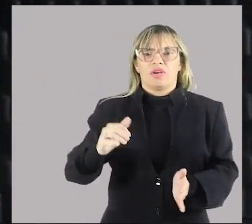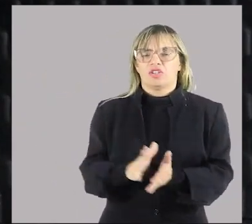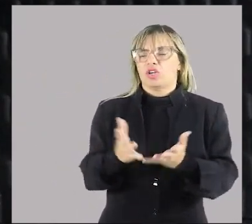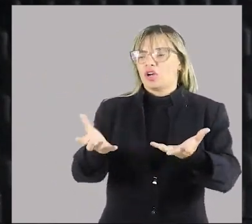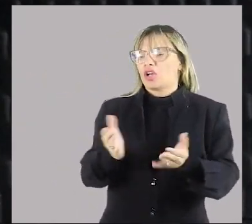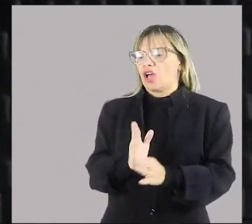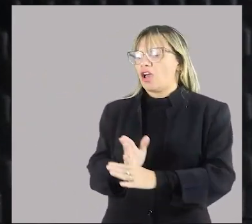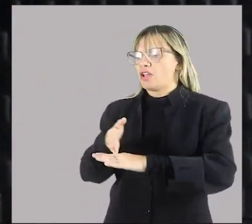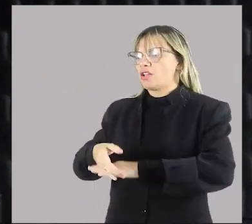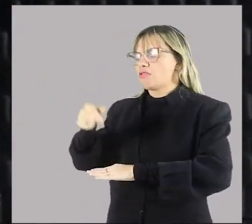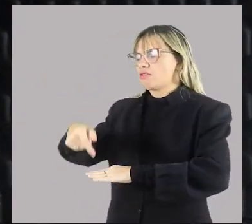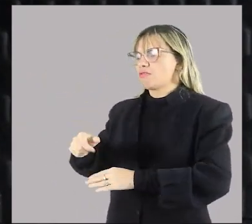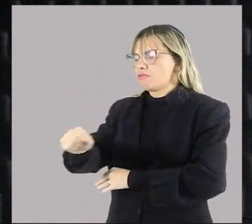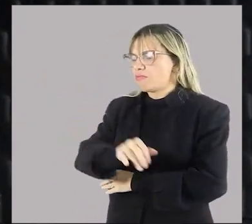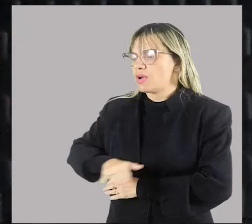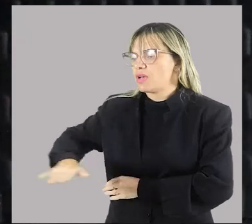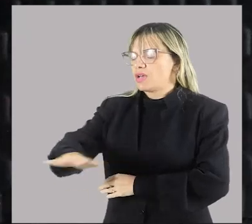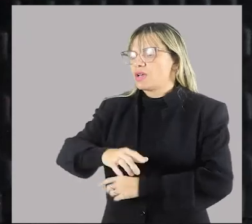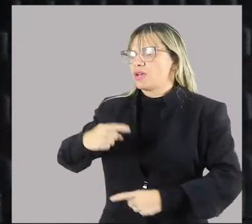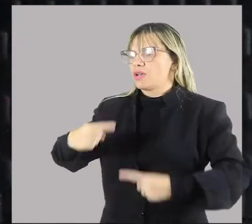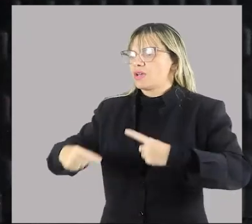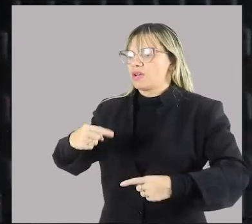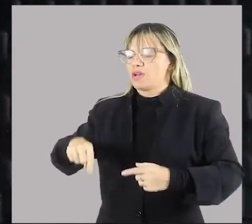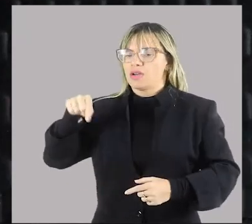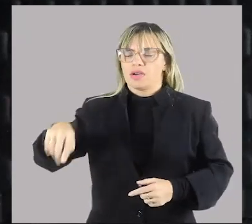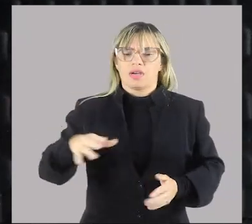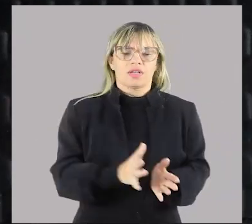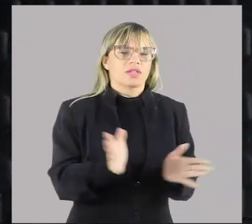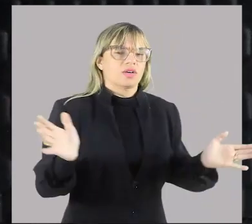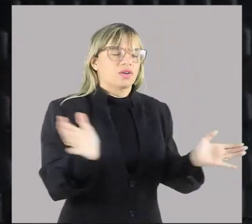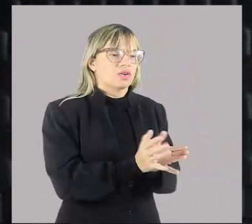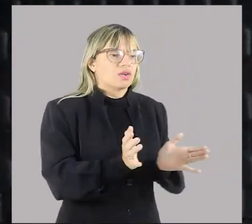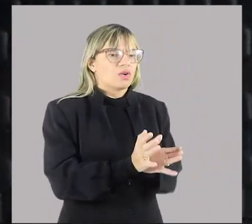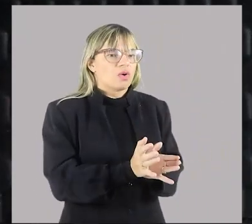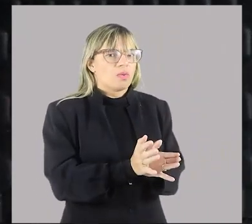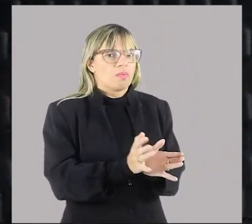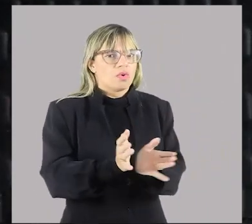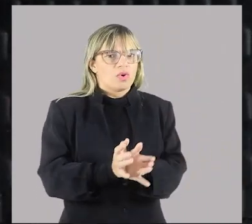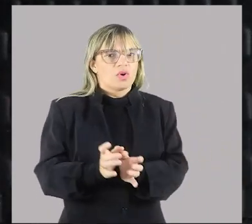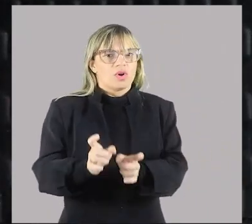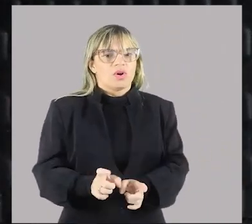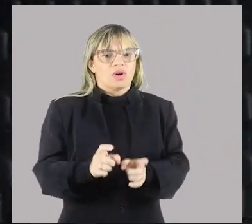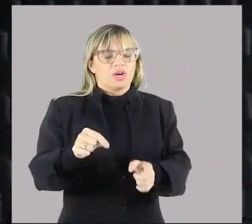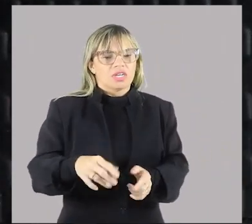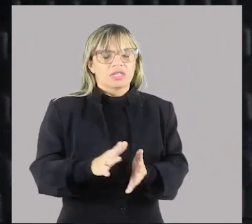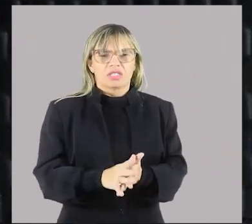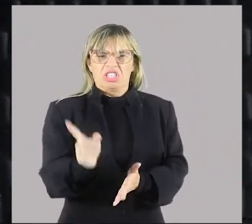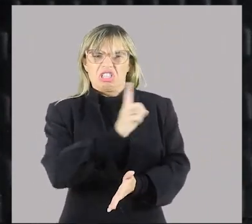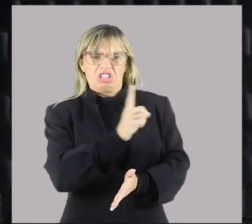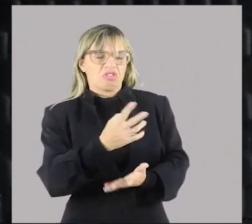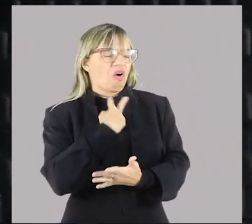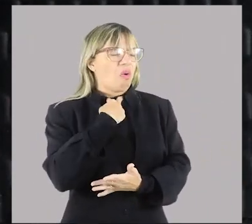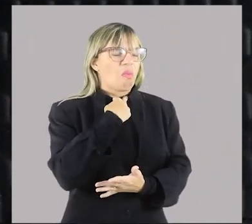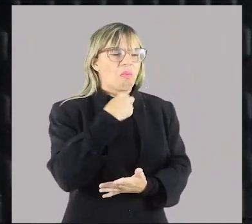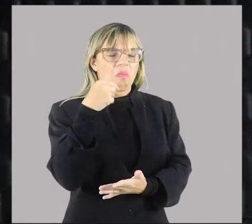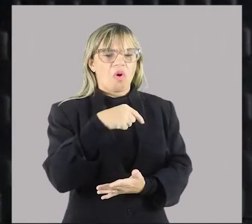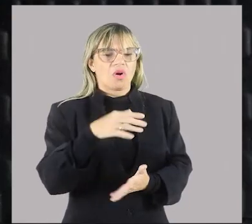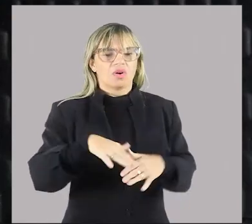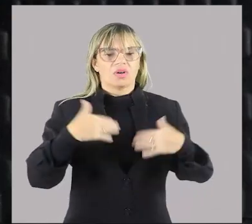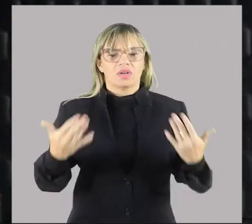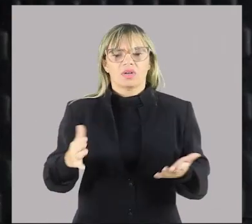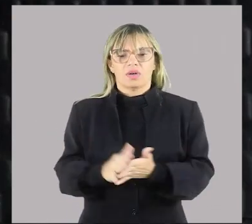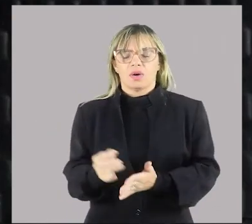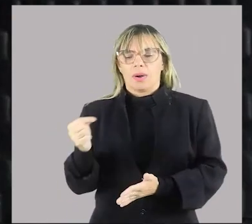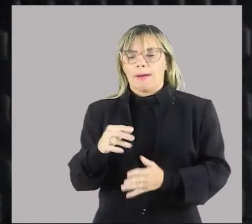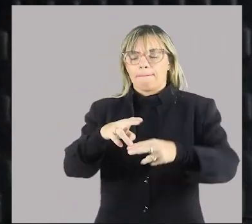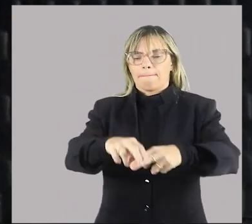E esse Estado oligárquico, na verdade, nega esse espaço político para a classe média. Então, a tendência dessa classe média é se voltar